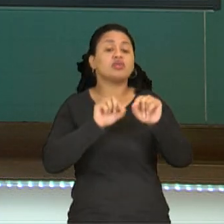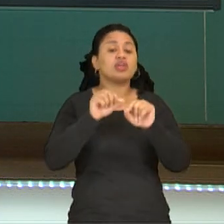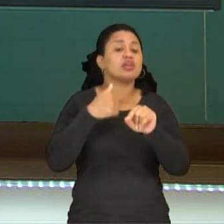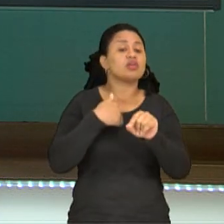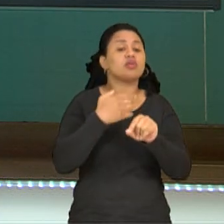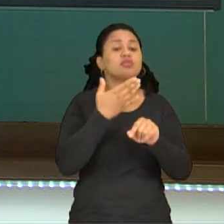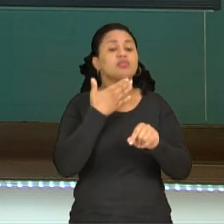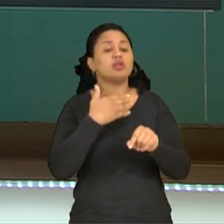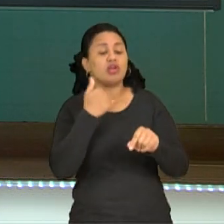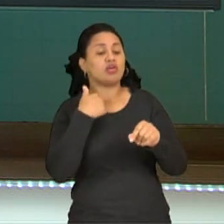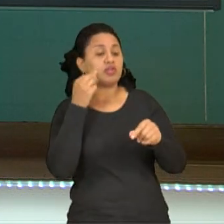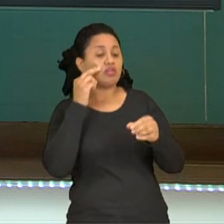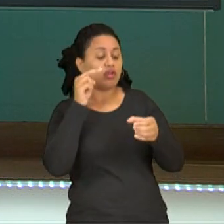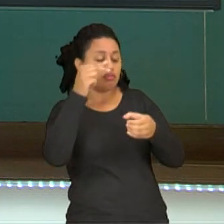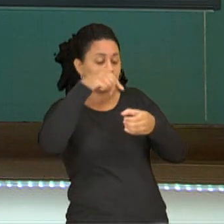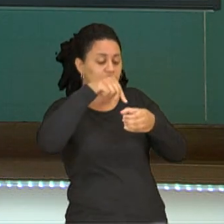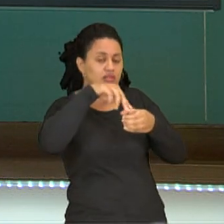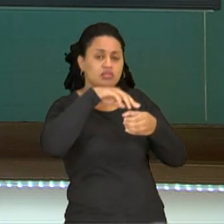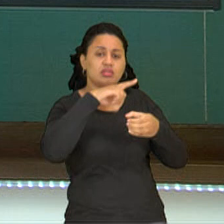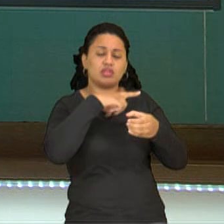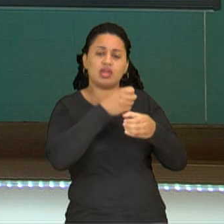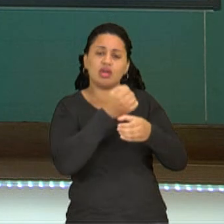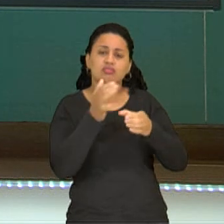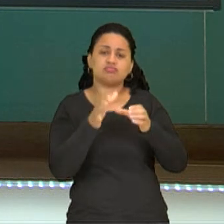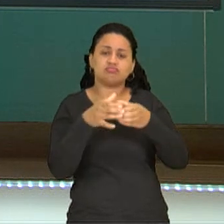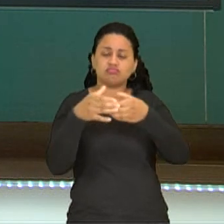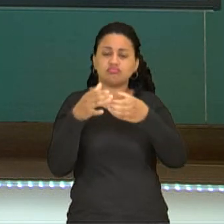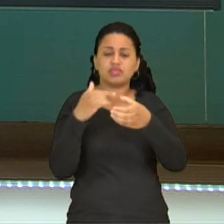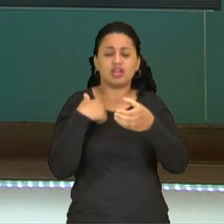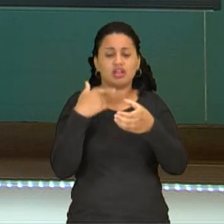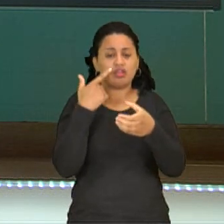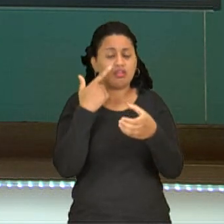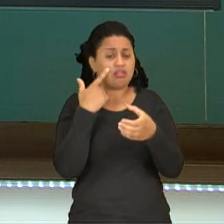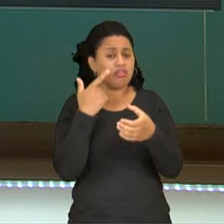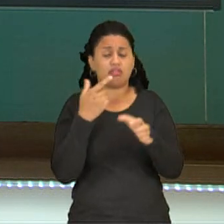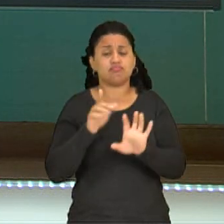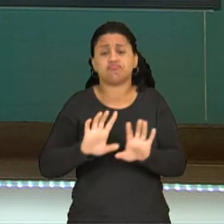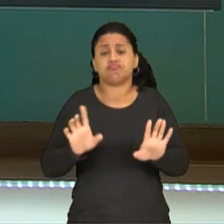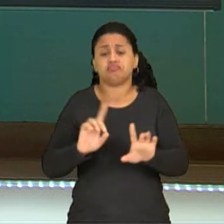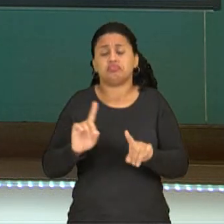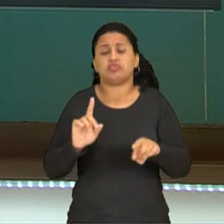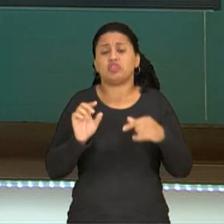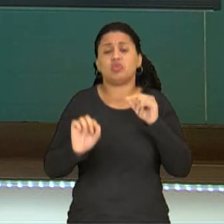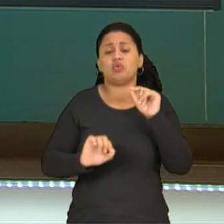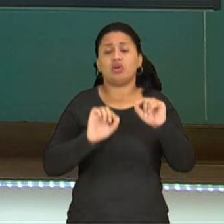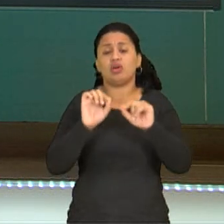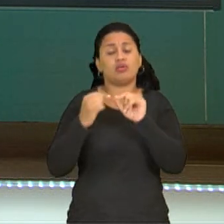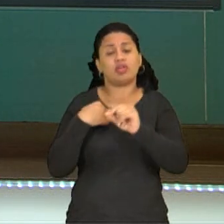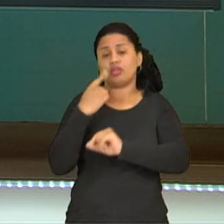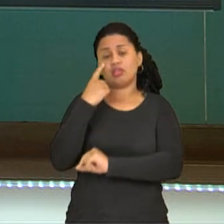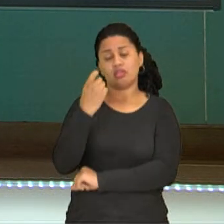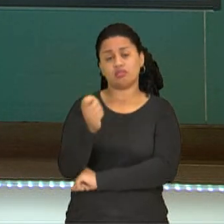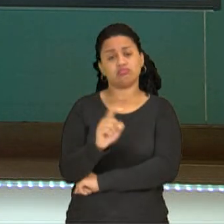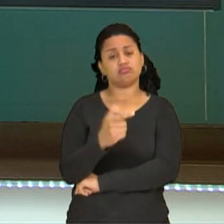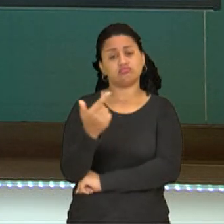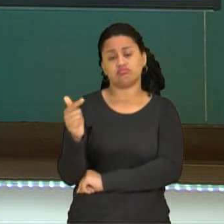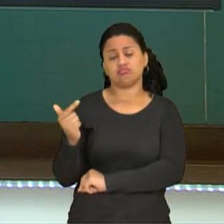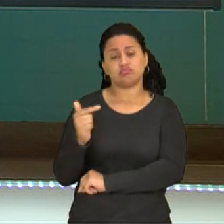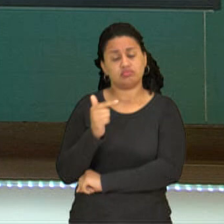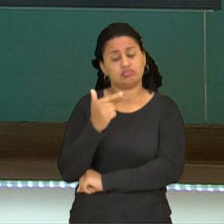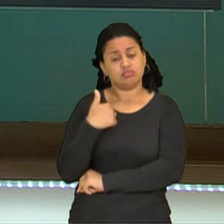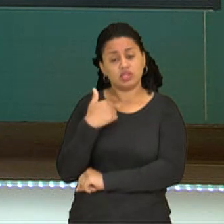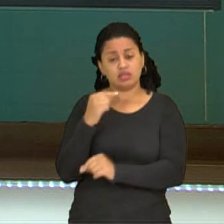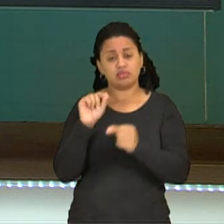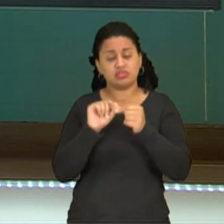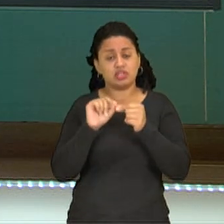que ele vê dentro da embalagem. Às vezes tem algumas embalagens que a gente vê que elas nem são tão interessantes na construção,